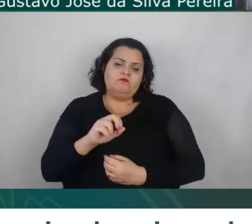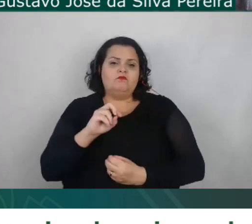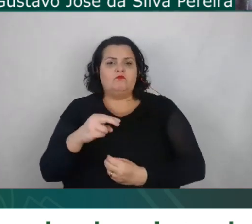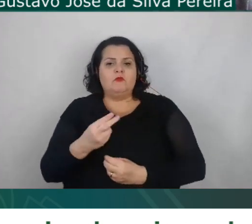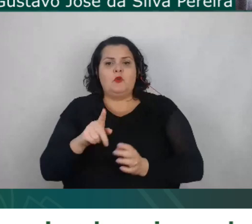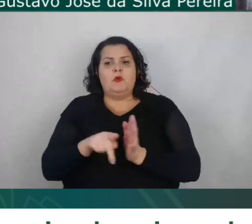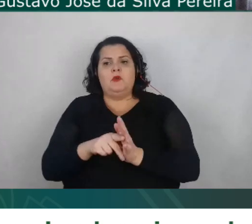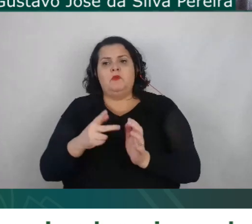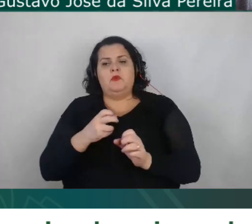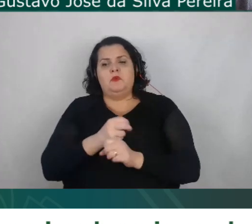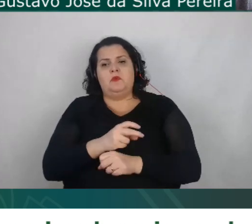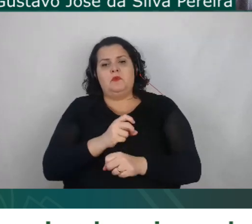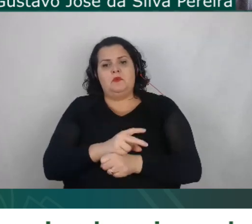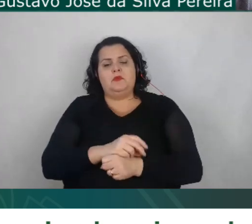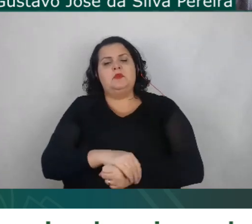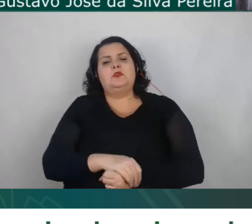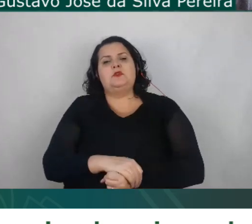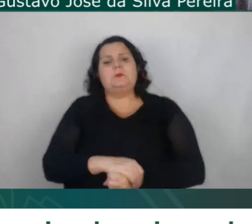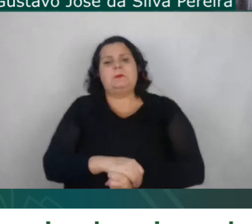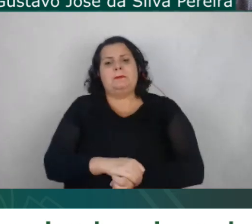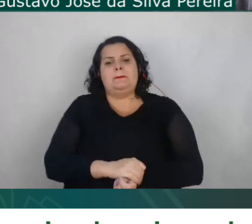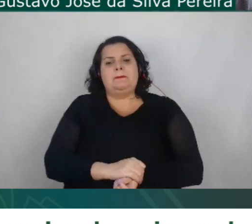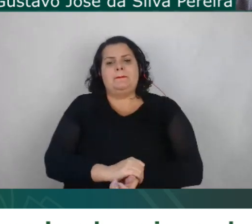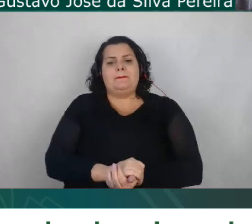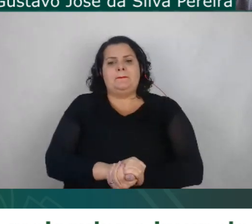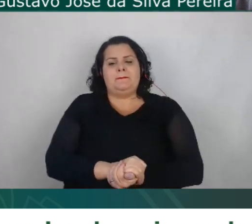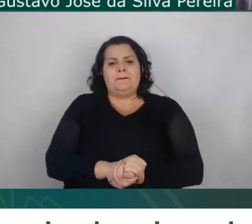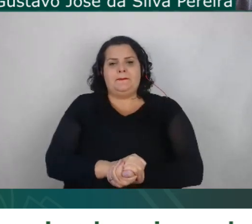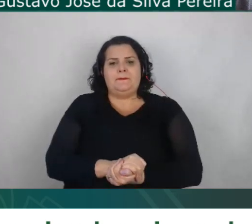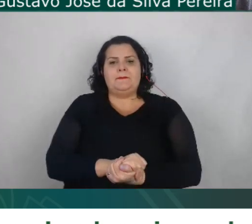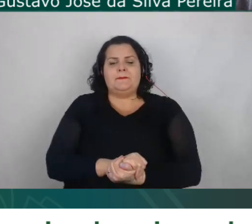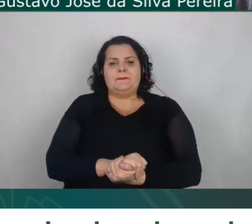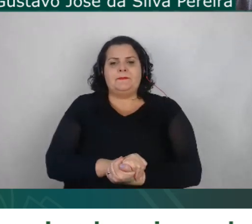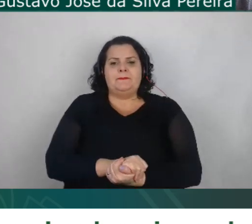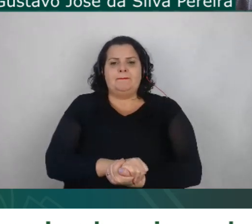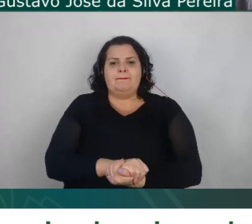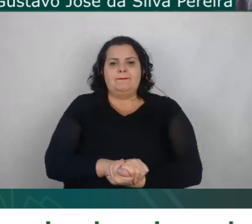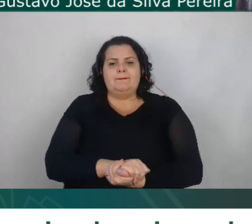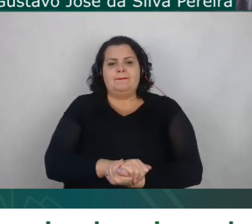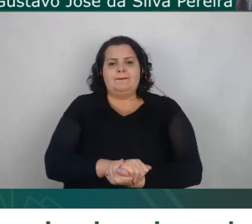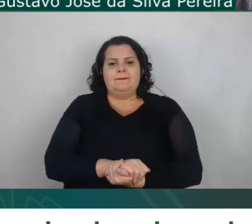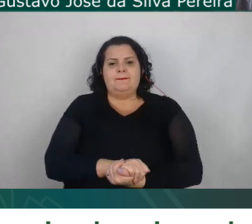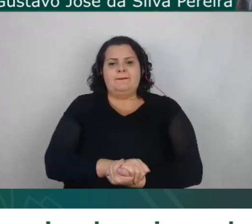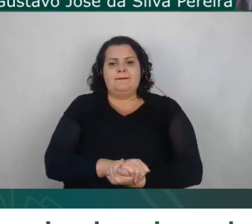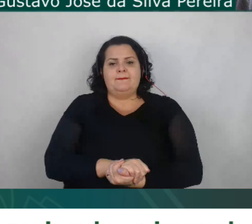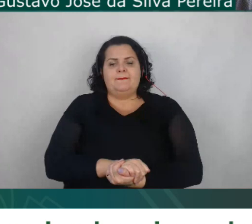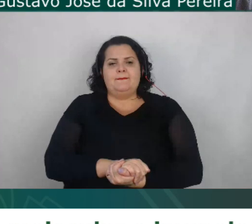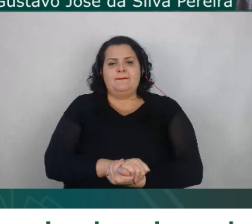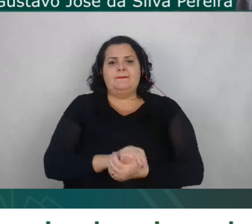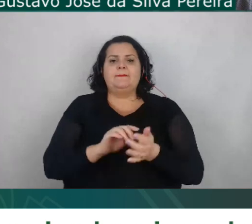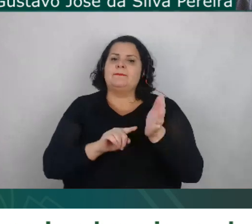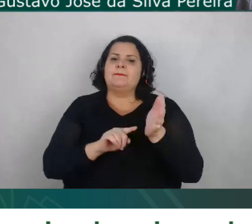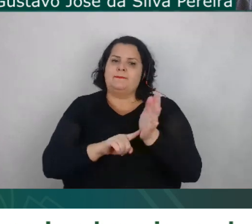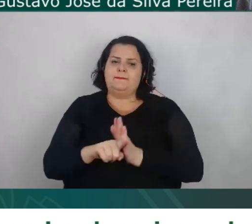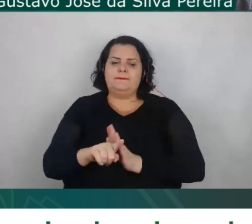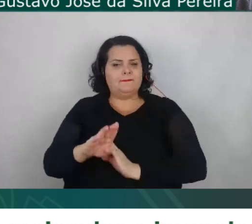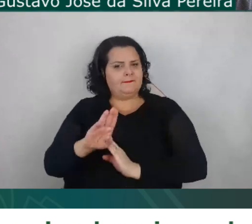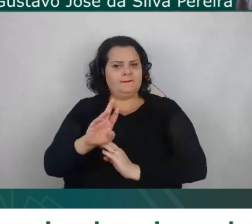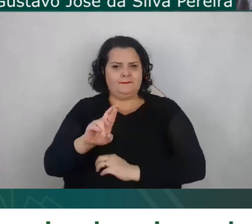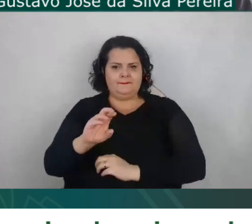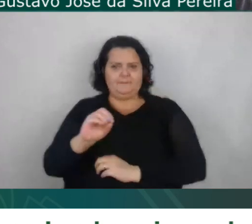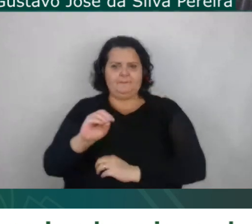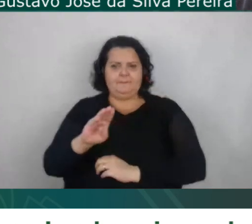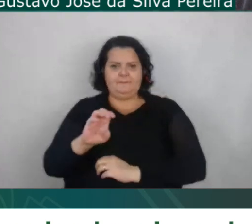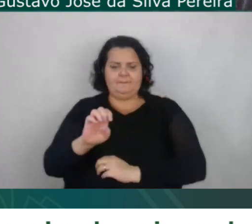né? Tá ótimo. Tá. Muito obrigada. Uma pergunta para a Roberta, faz